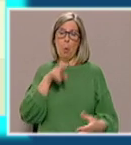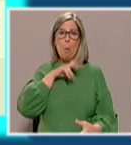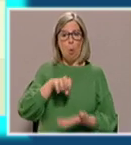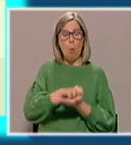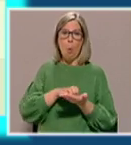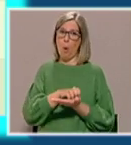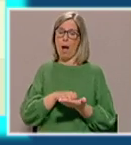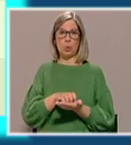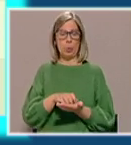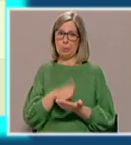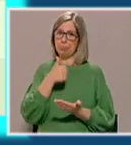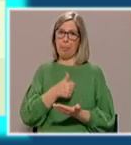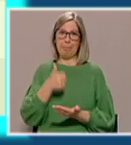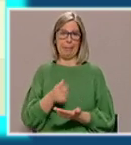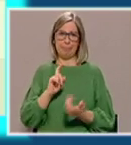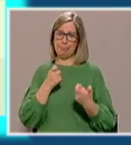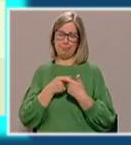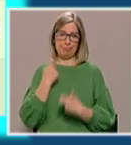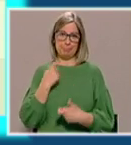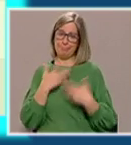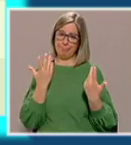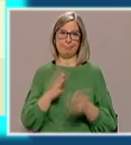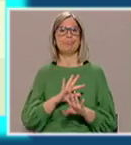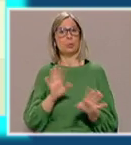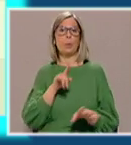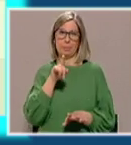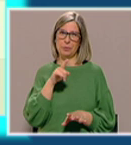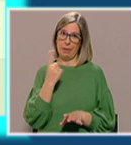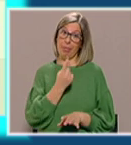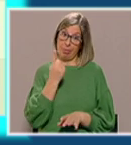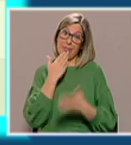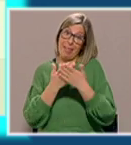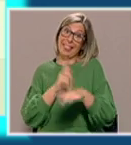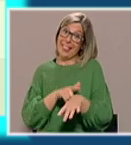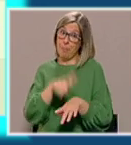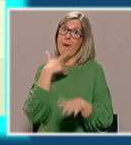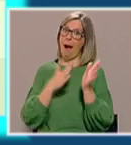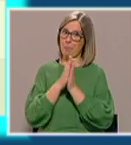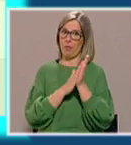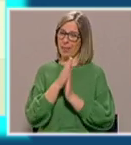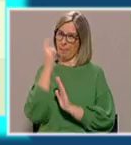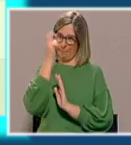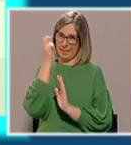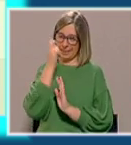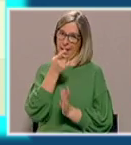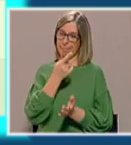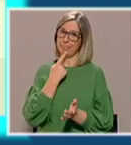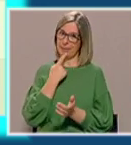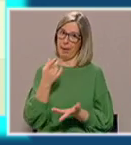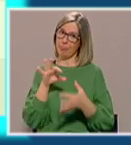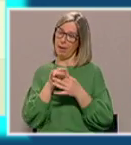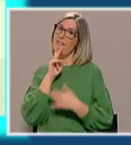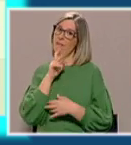com o que eu estava a perguntar. Mas com certeza que vocês ainda ficaram com mais tempo para responder e verificaram que era falso. Na